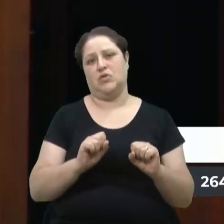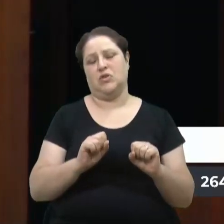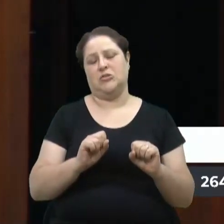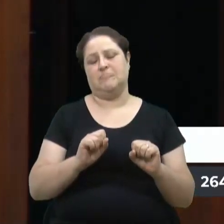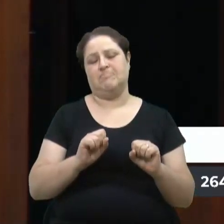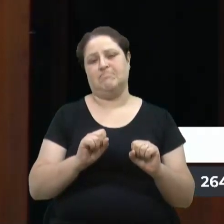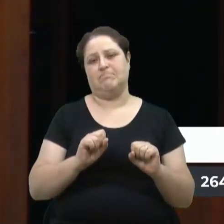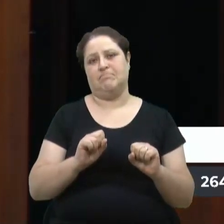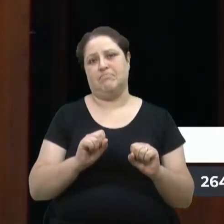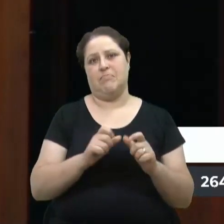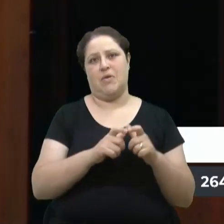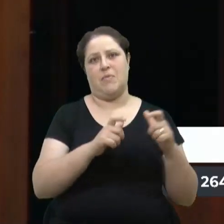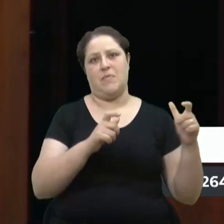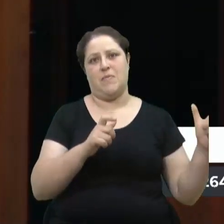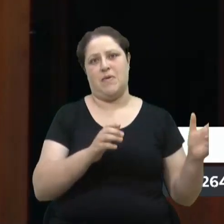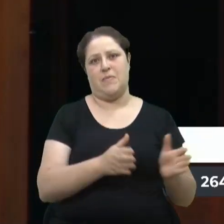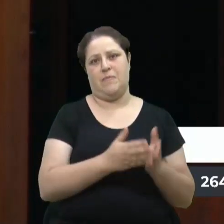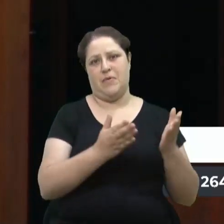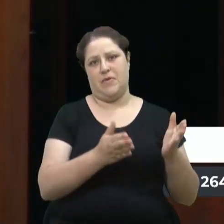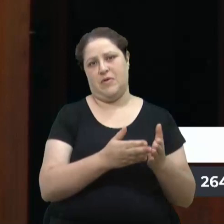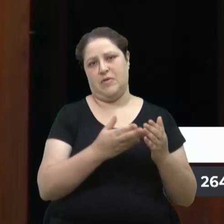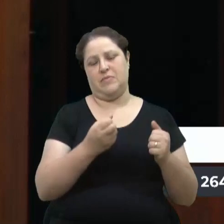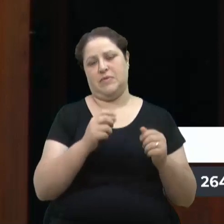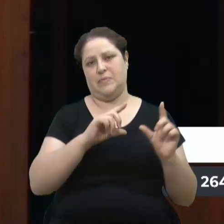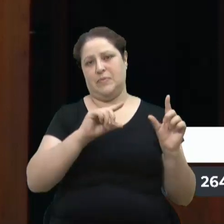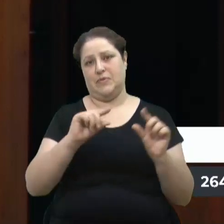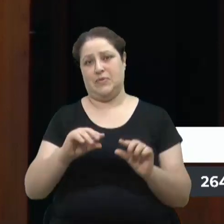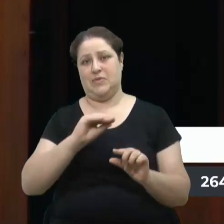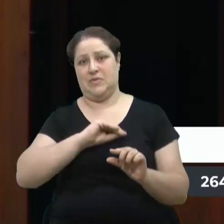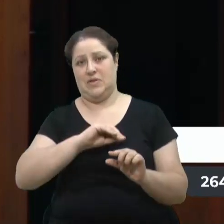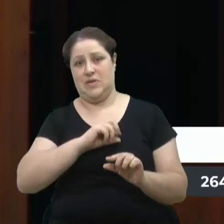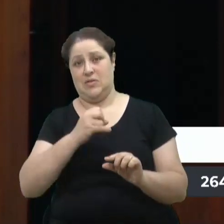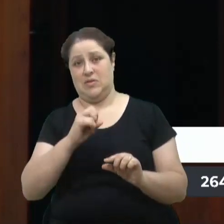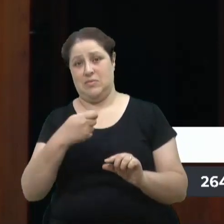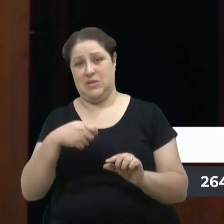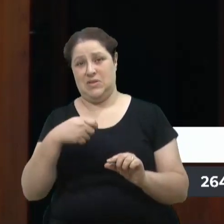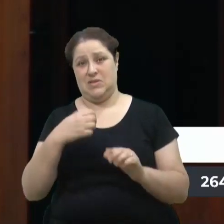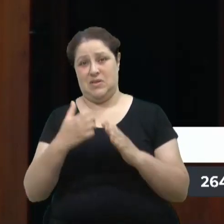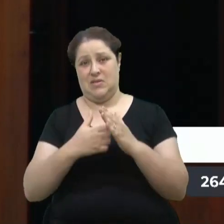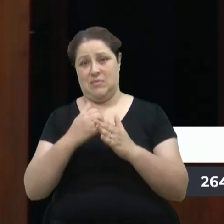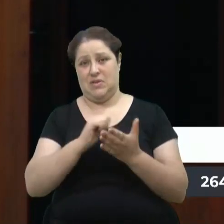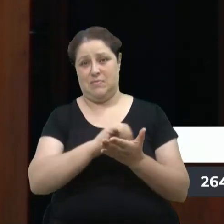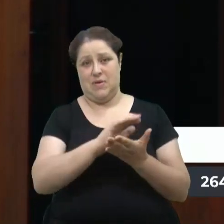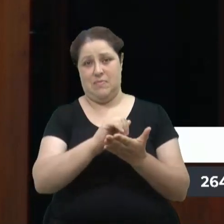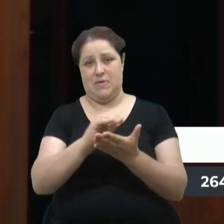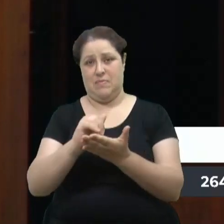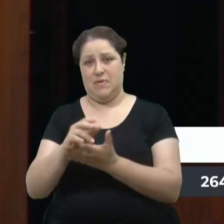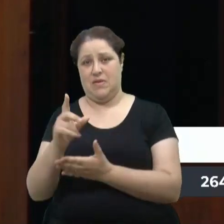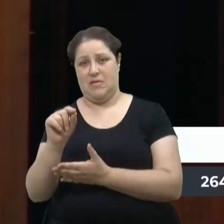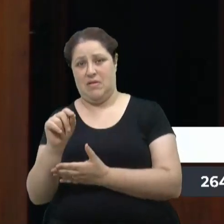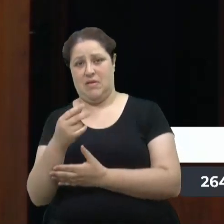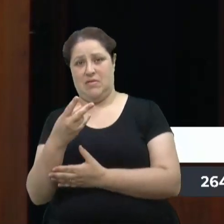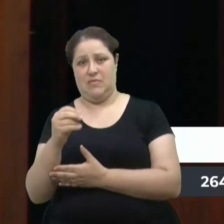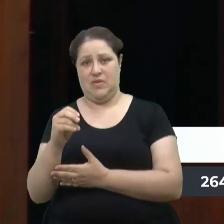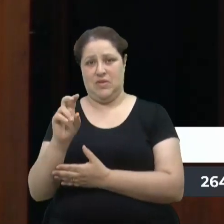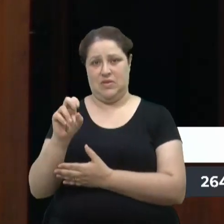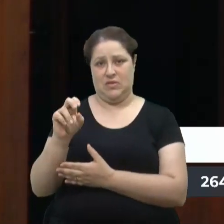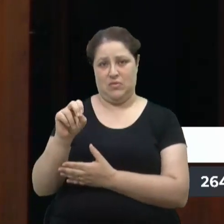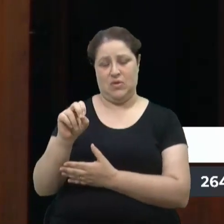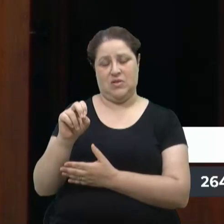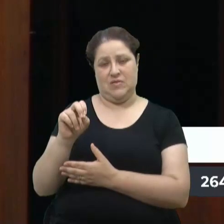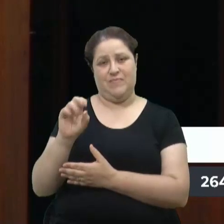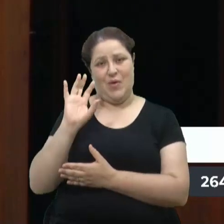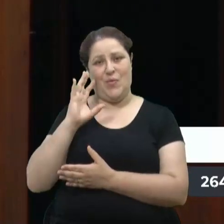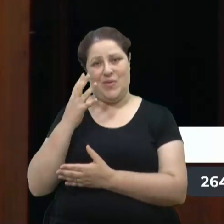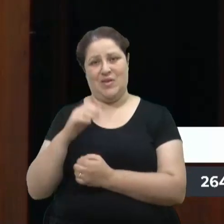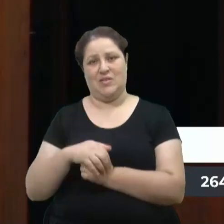nível de renda, quando a gente tem que demitir 10, 20, 50 funcionários, e isso está acontecendo. Então, a minha mensagem é essa.